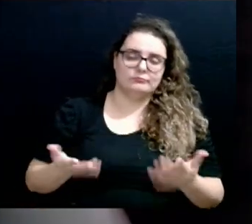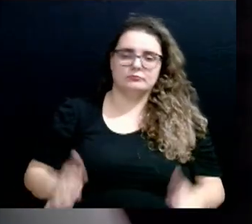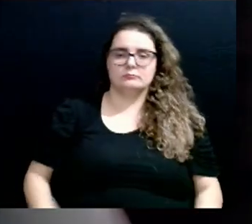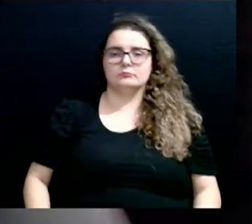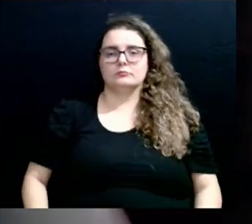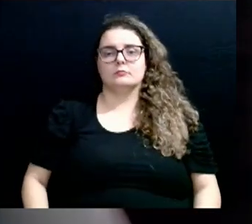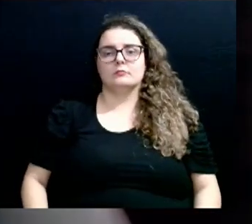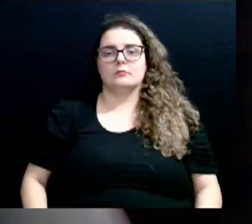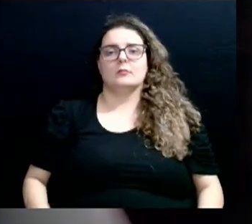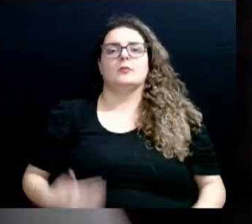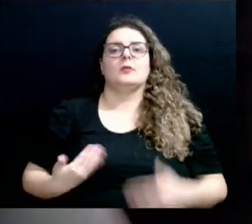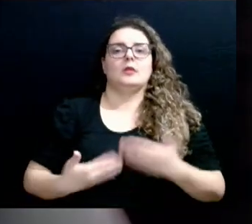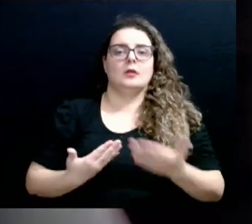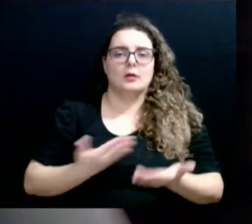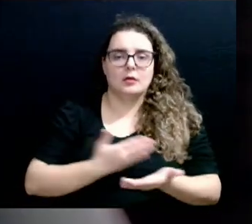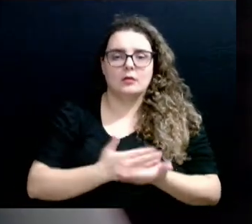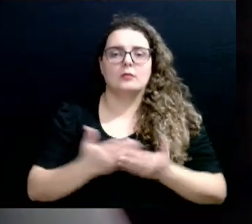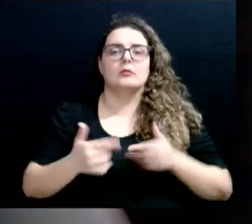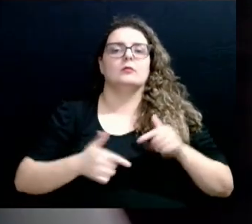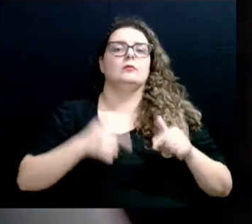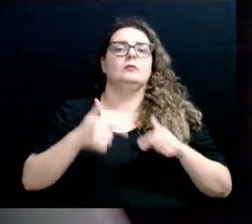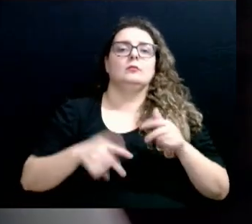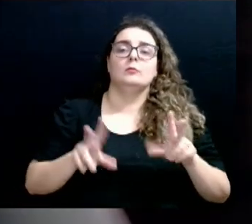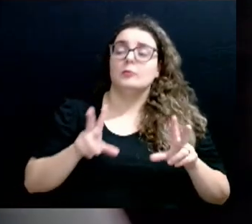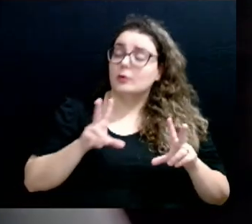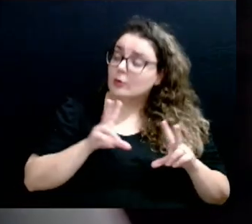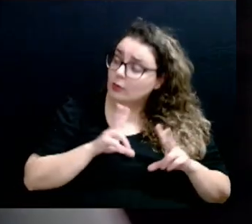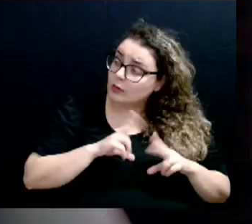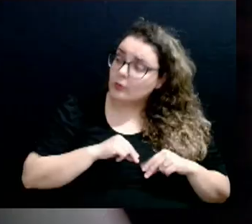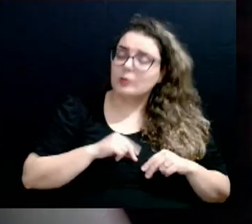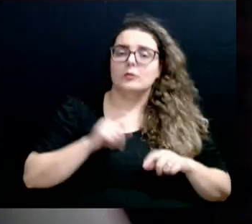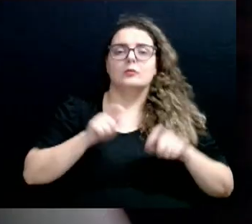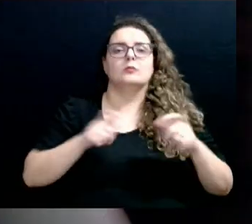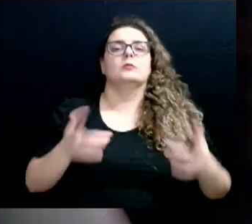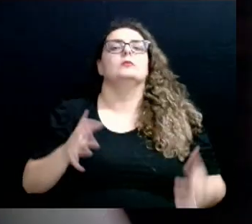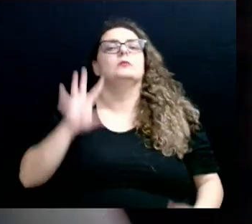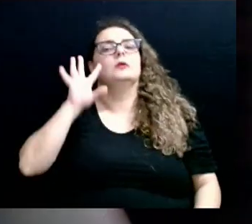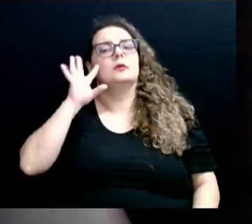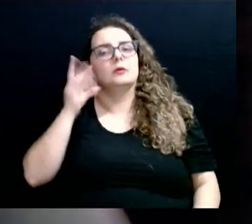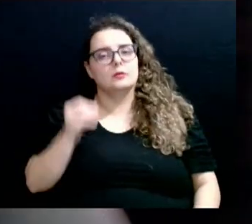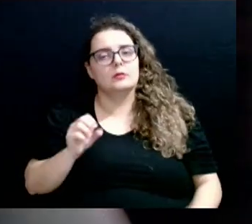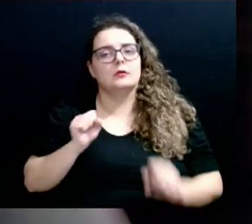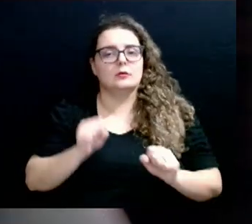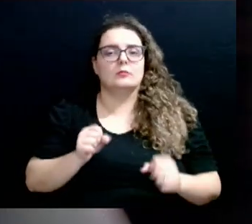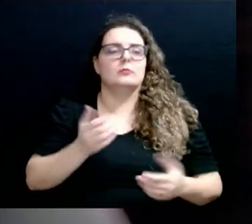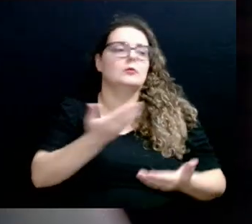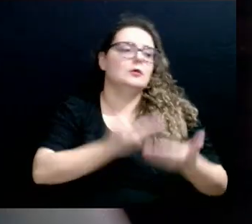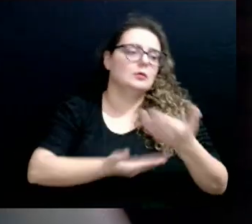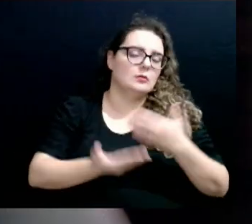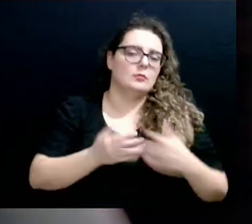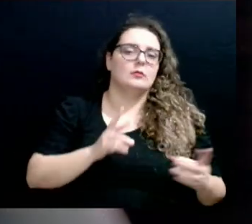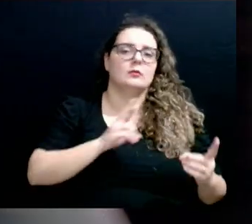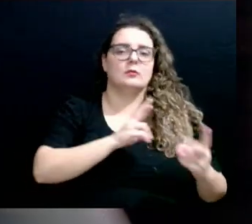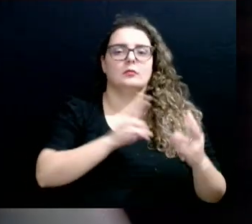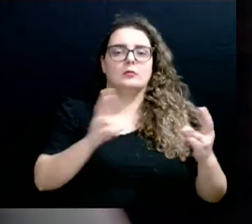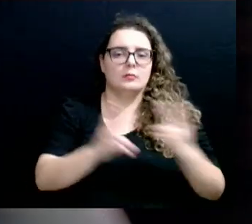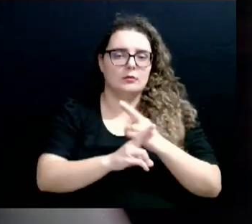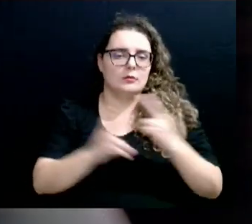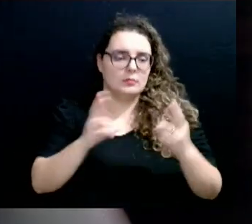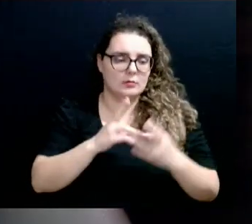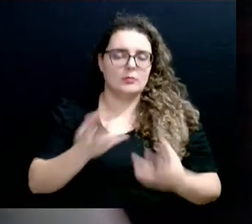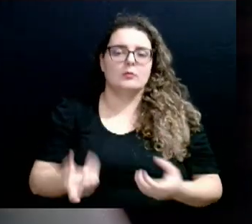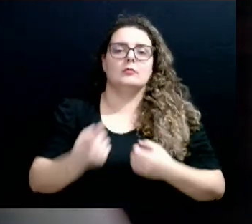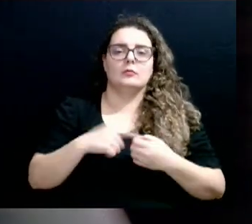gente começa um trabalho para a pessoa compreender que ela pode, sim, ter outros relacionamentos, voltar a ter um